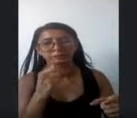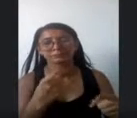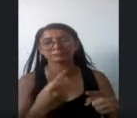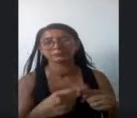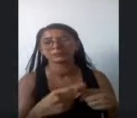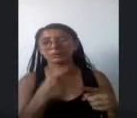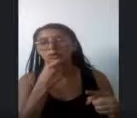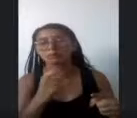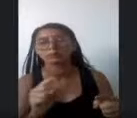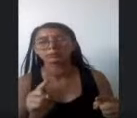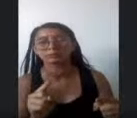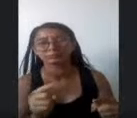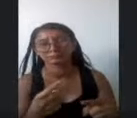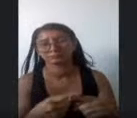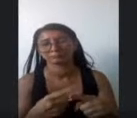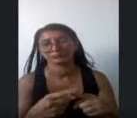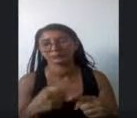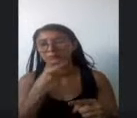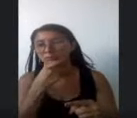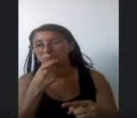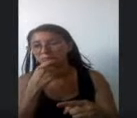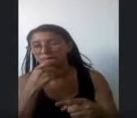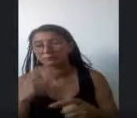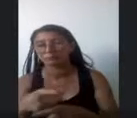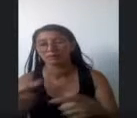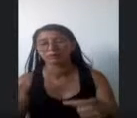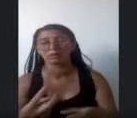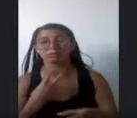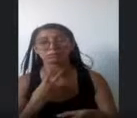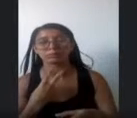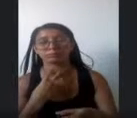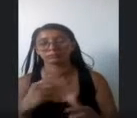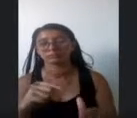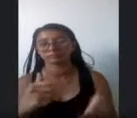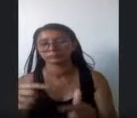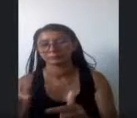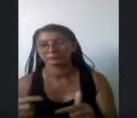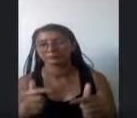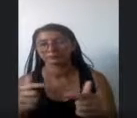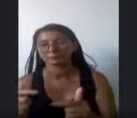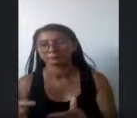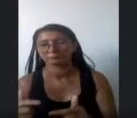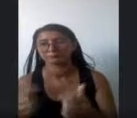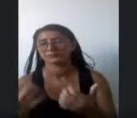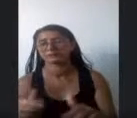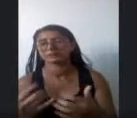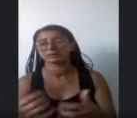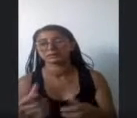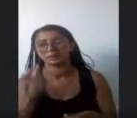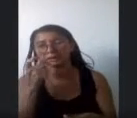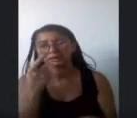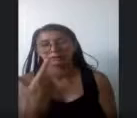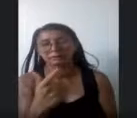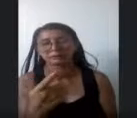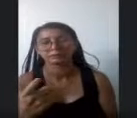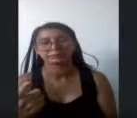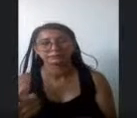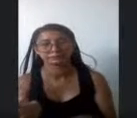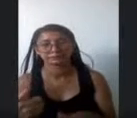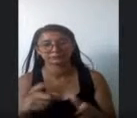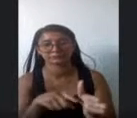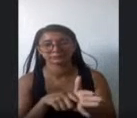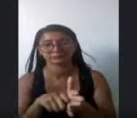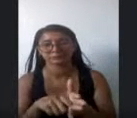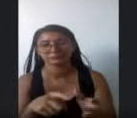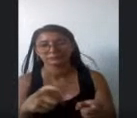estar em quê? Trabalhando. Os homens não procuraram o serviço, não tinham interesse em realizar o teste rápido, né? Foi o que